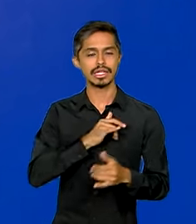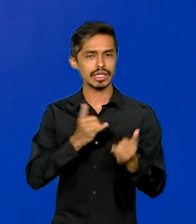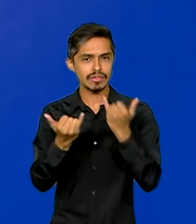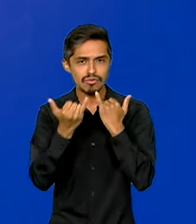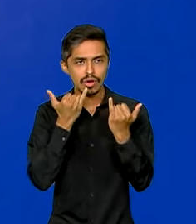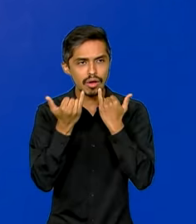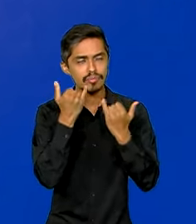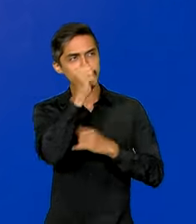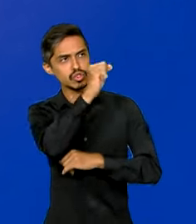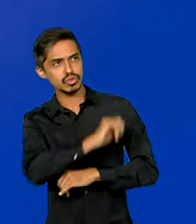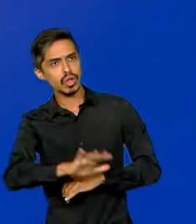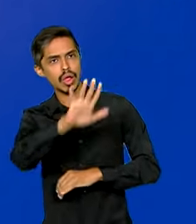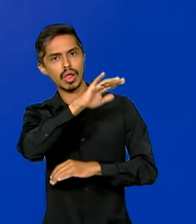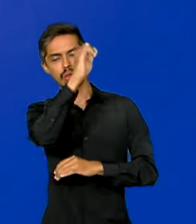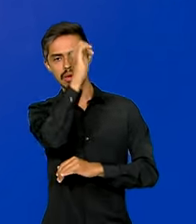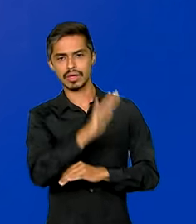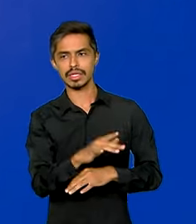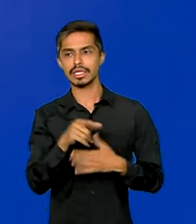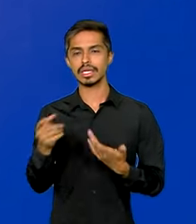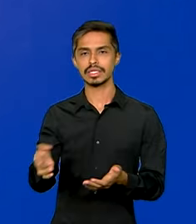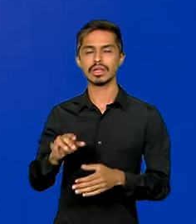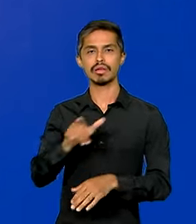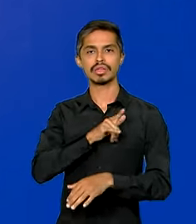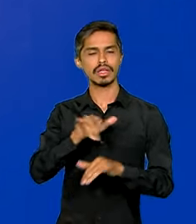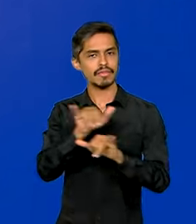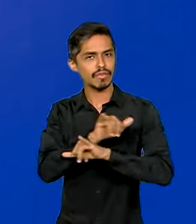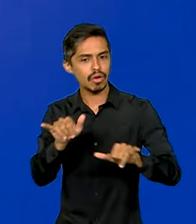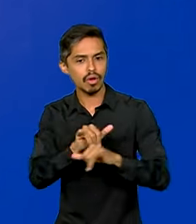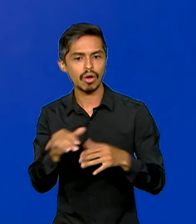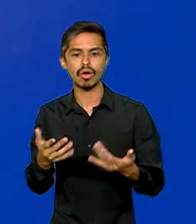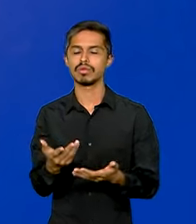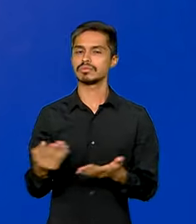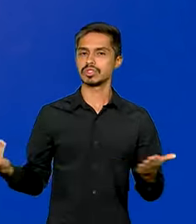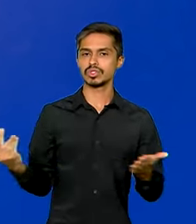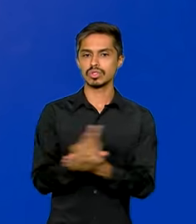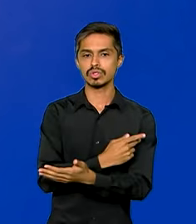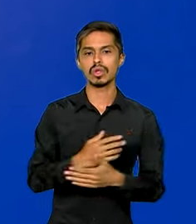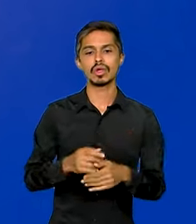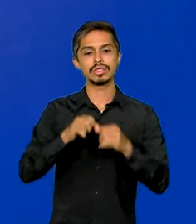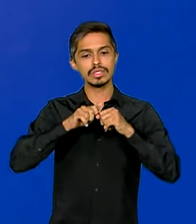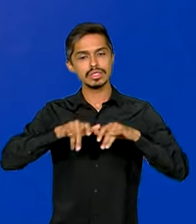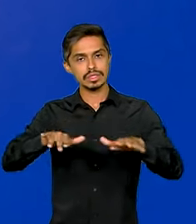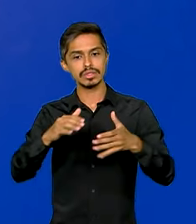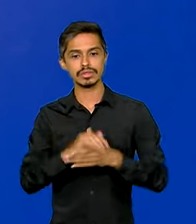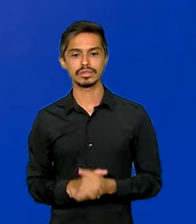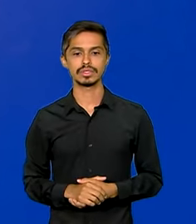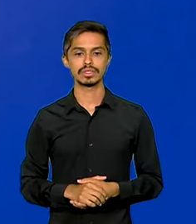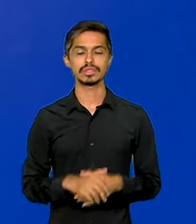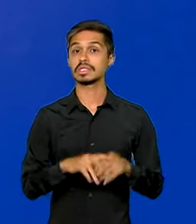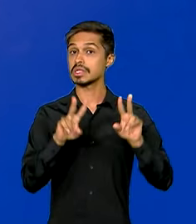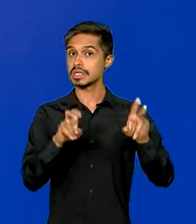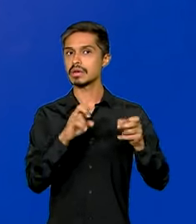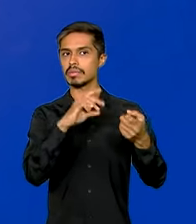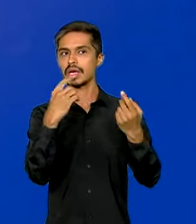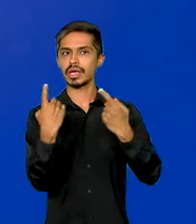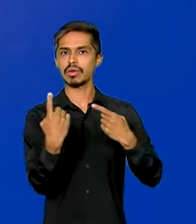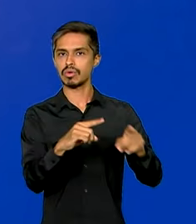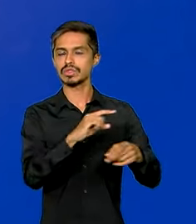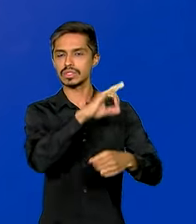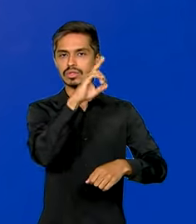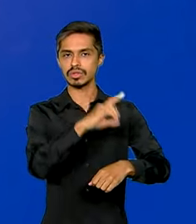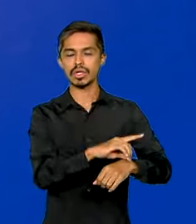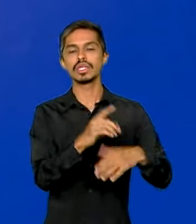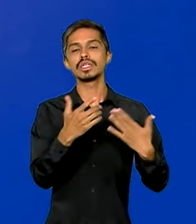dengue em todo o país. Daqui vão sair boletins, informes epidemiológicos também sobre a doença. E a partir desses dados é que vão